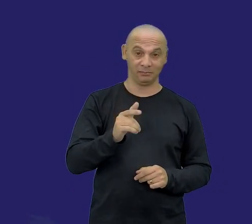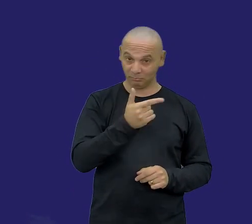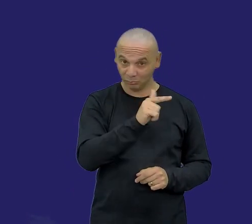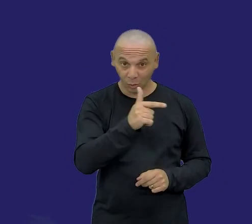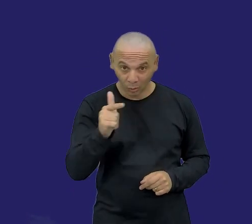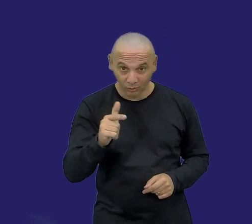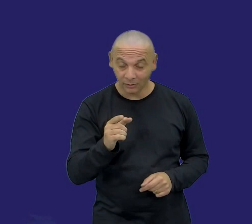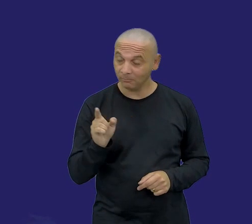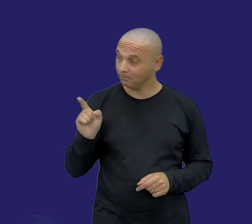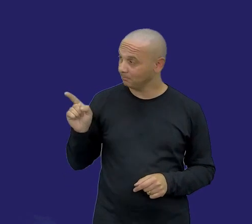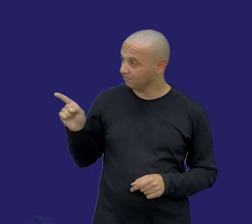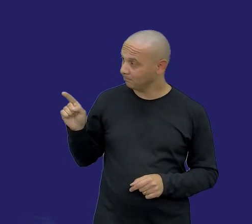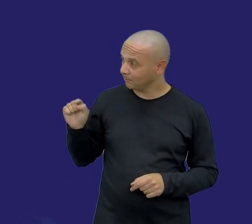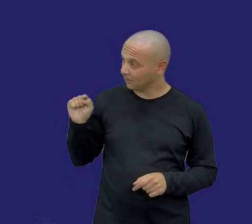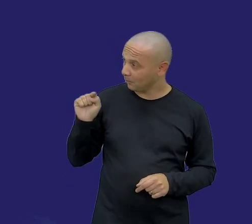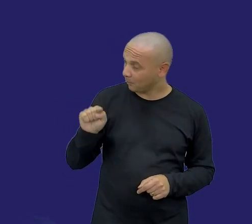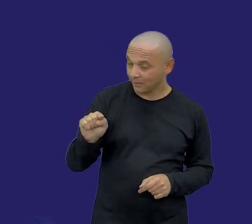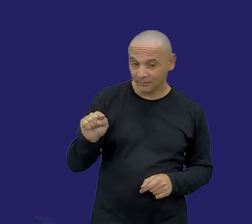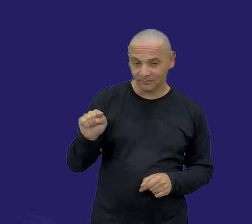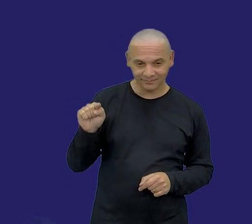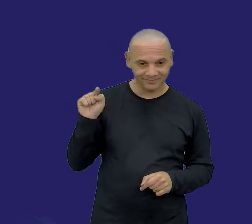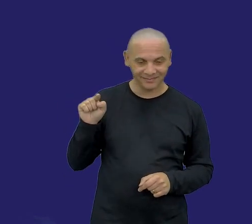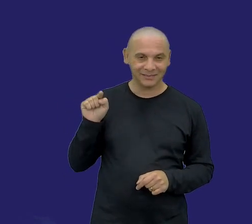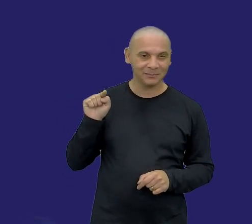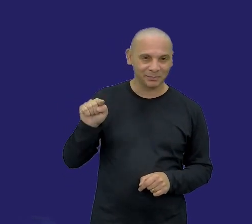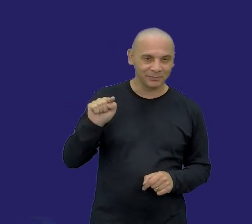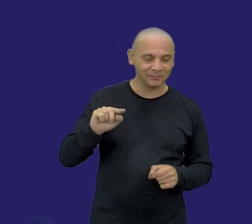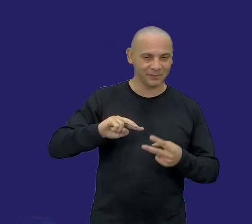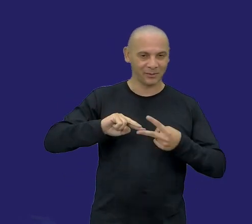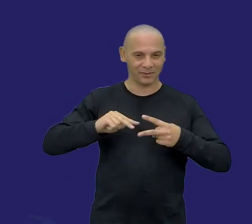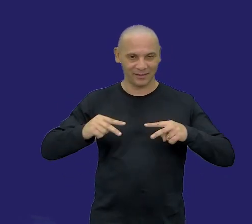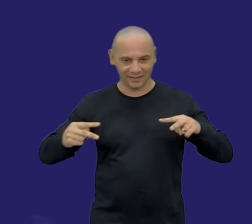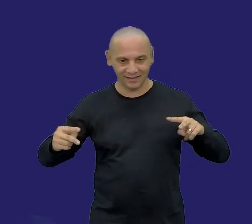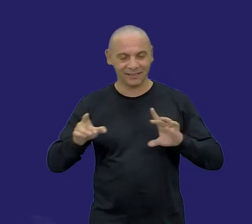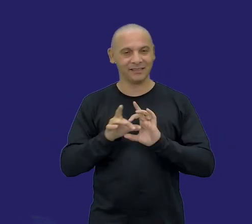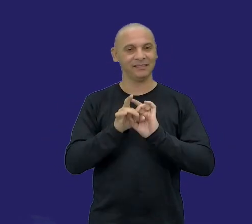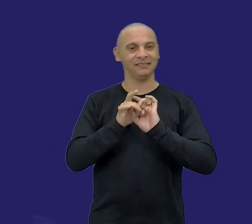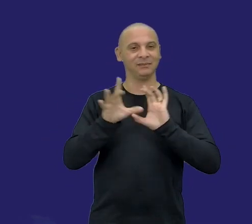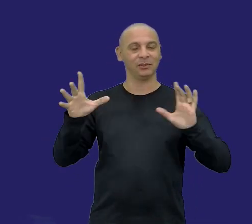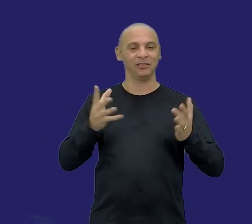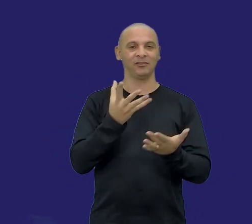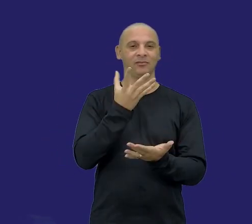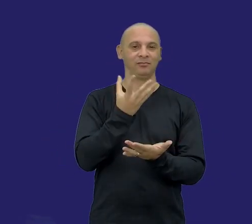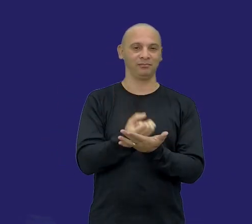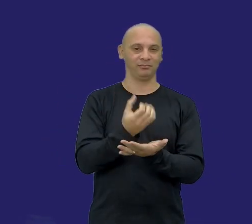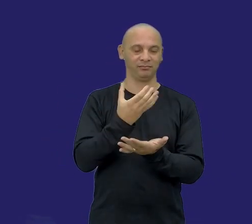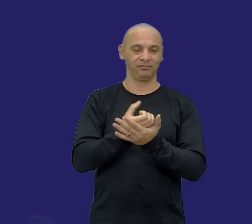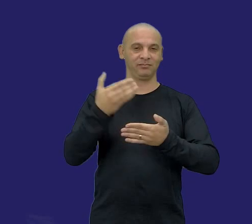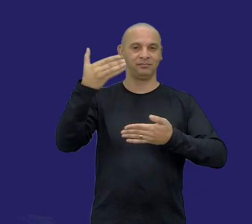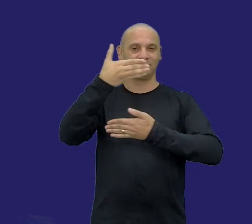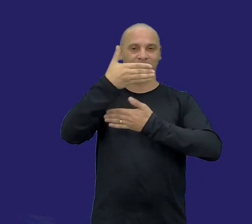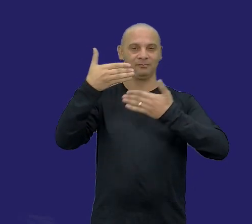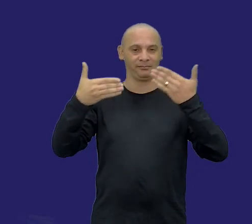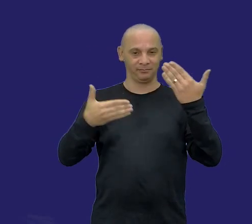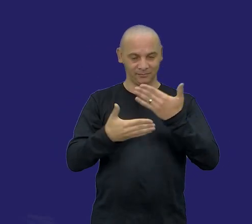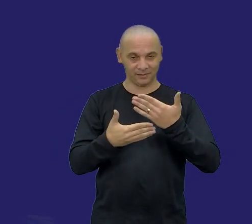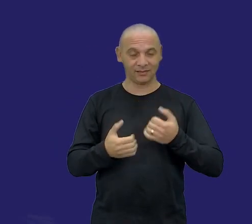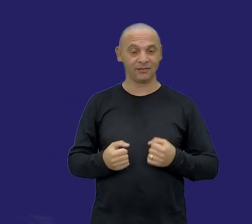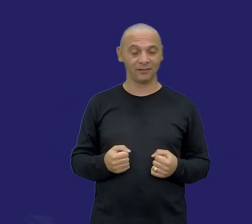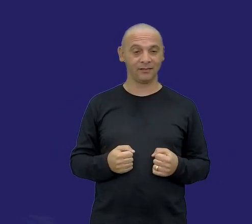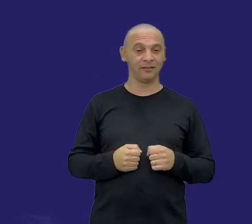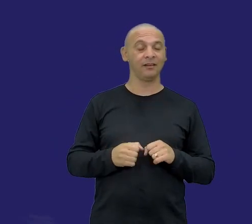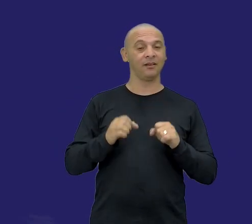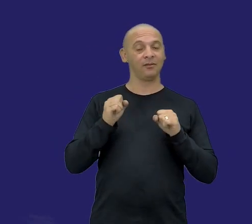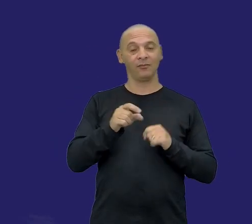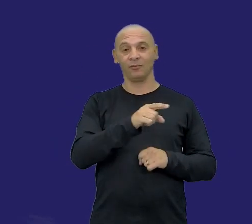tem, podem clicar aí no link, né? Que vai estar disponível para vocês no PowerPoint, que o acesso